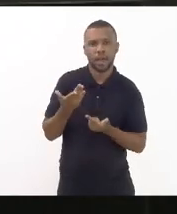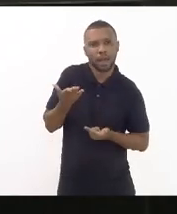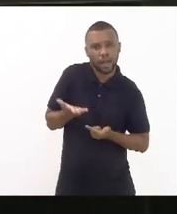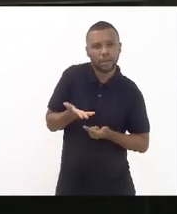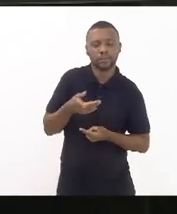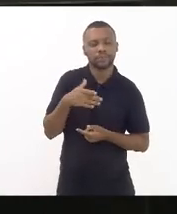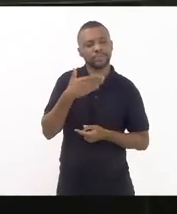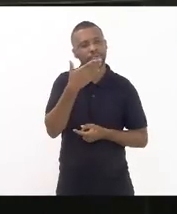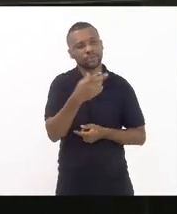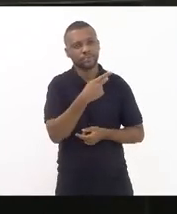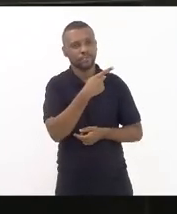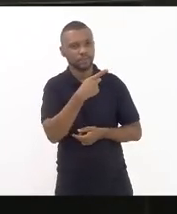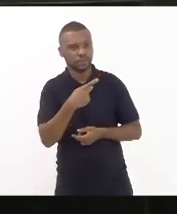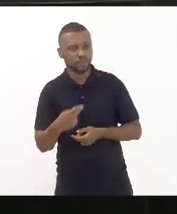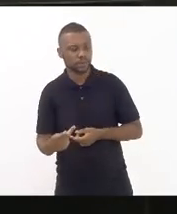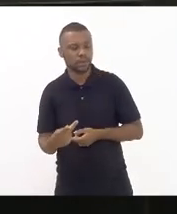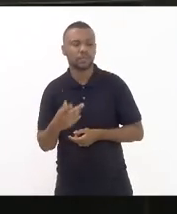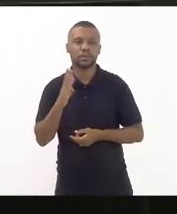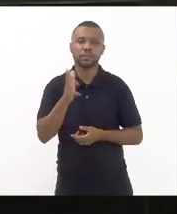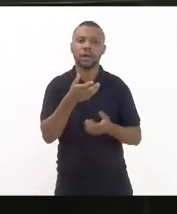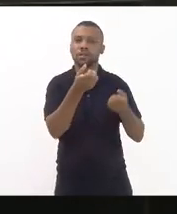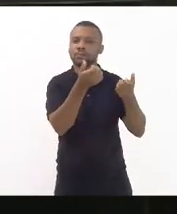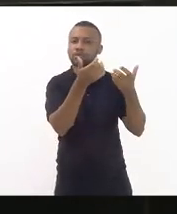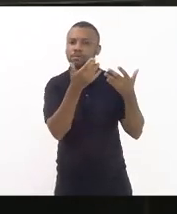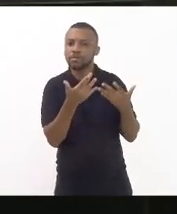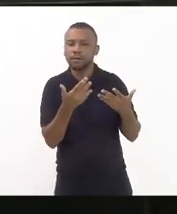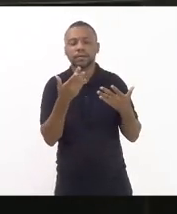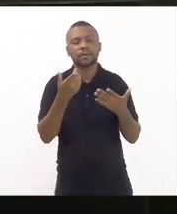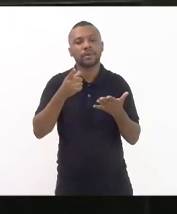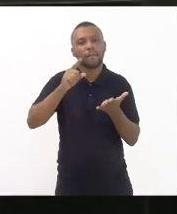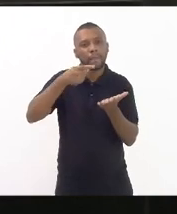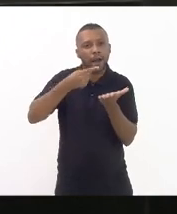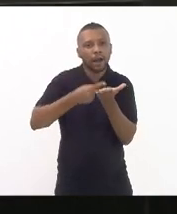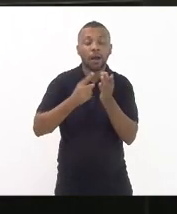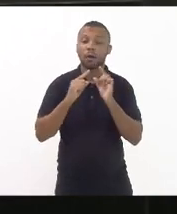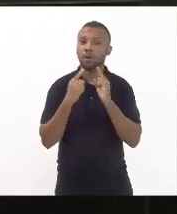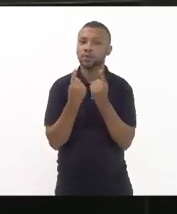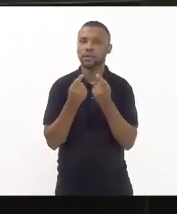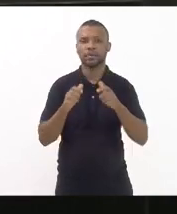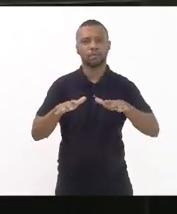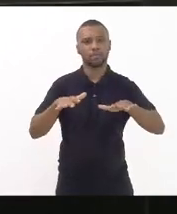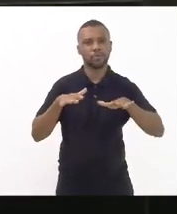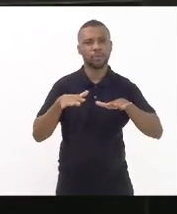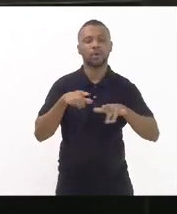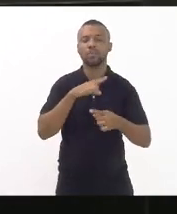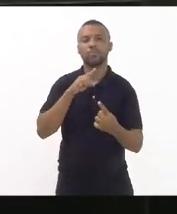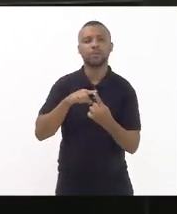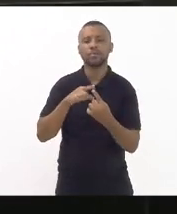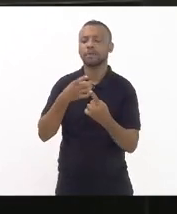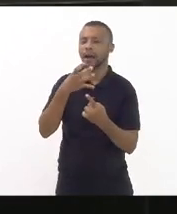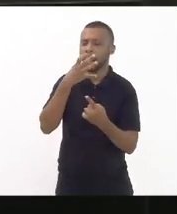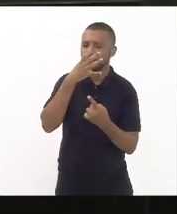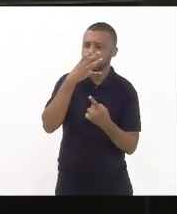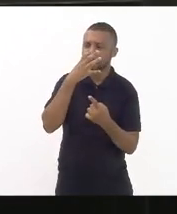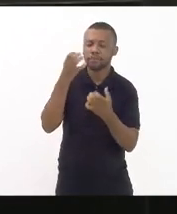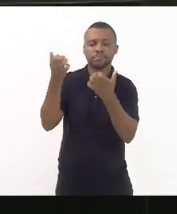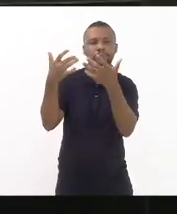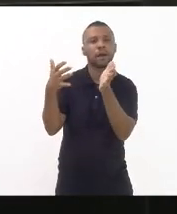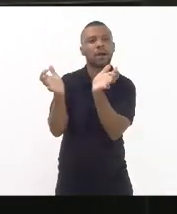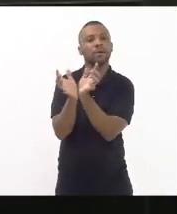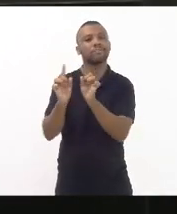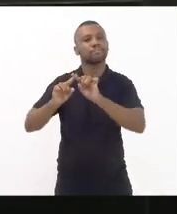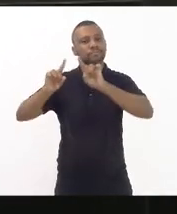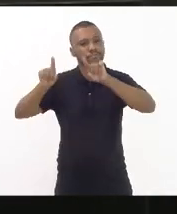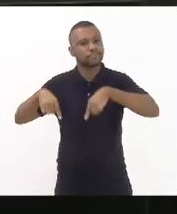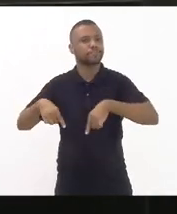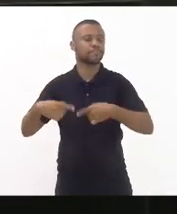senhor presidente já nos relatou que fará audiências públicas para ouvir a categoria, para entender um pouco mais quais são